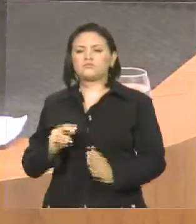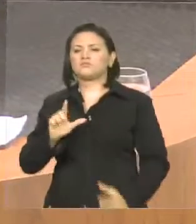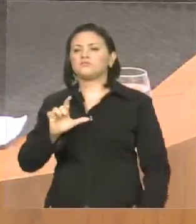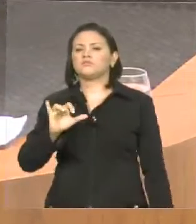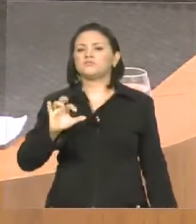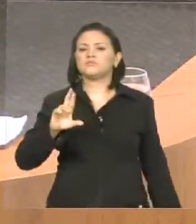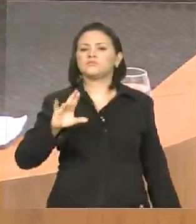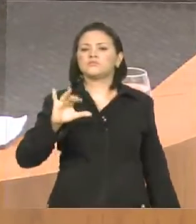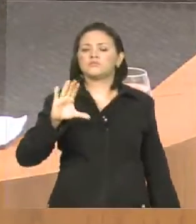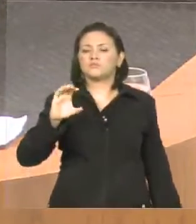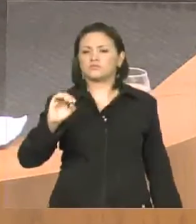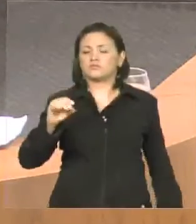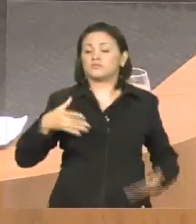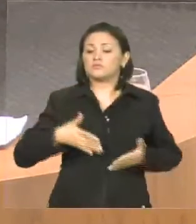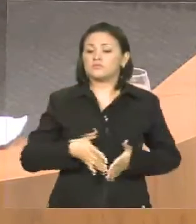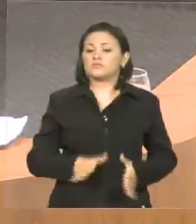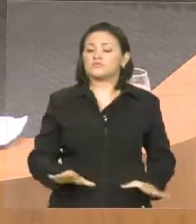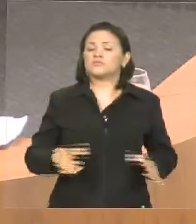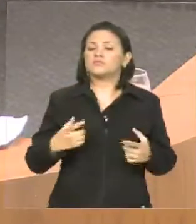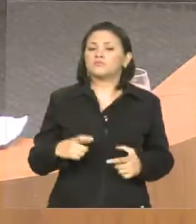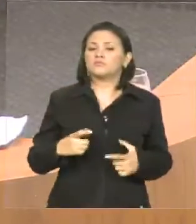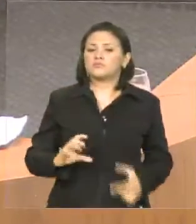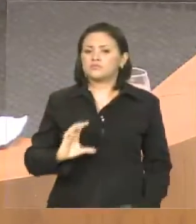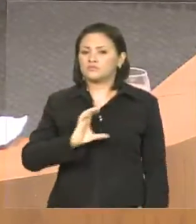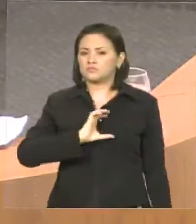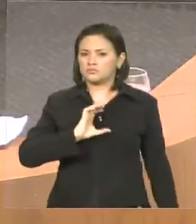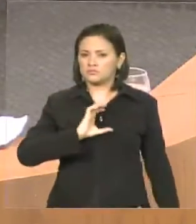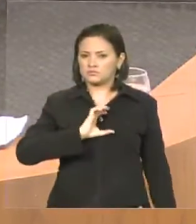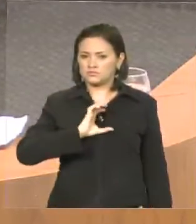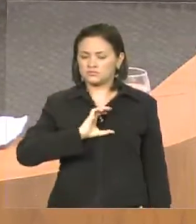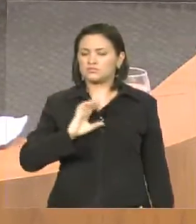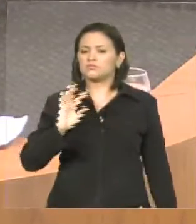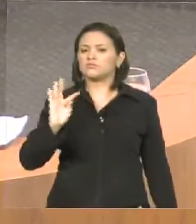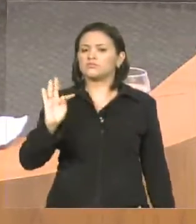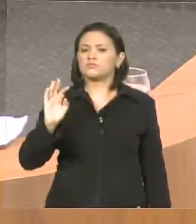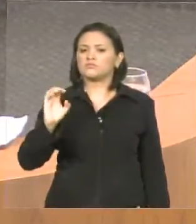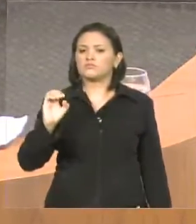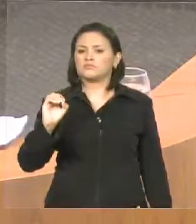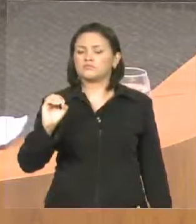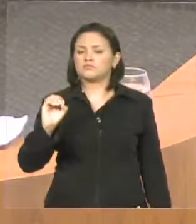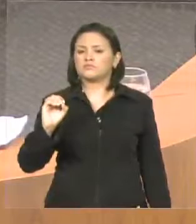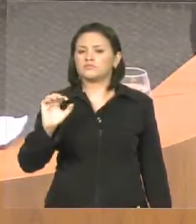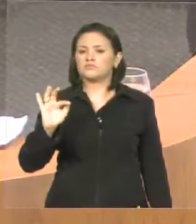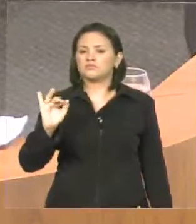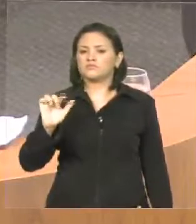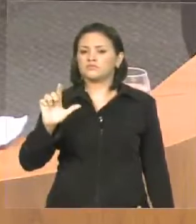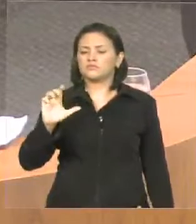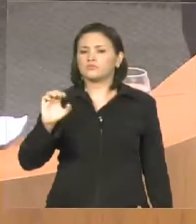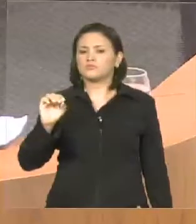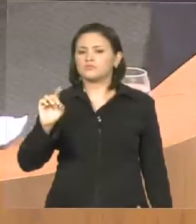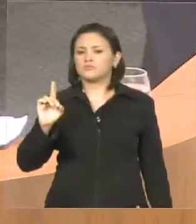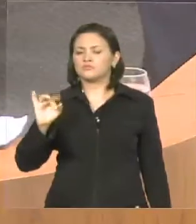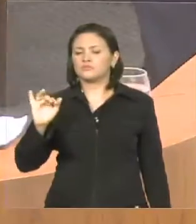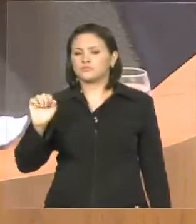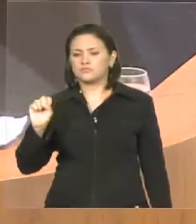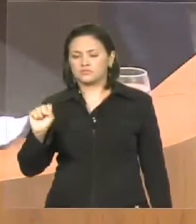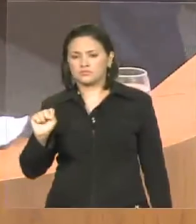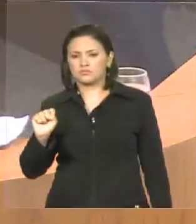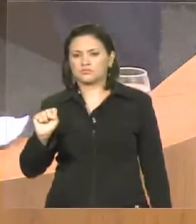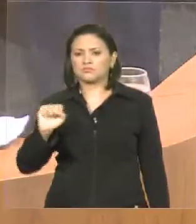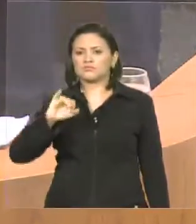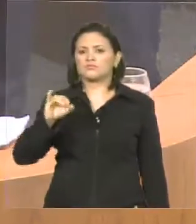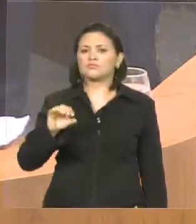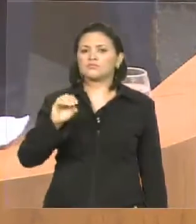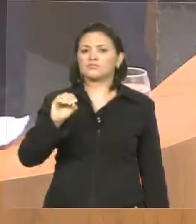e nasceu na cidade de Caxias. Teófilo Dias, seu sobrinho, membro da Academia Brasileira de Letras. Josué Montello, um dos